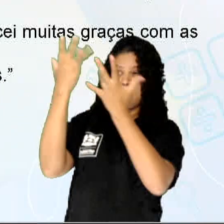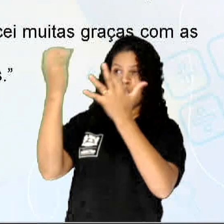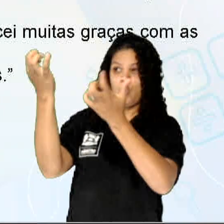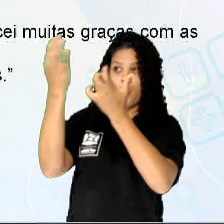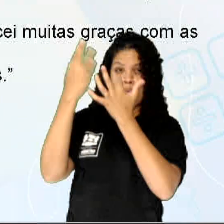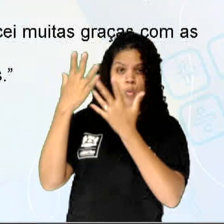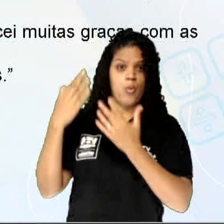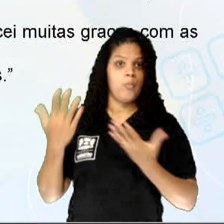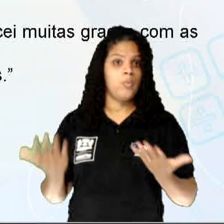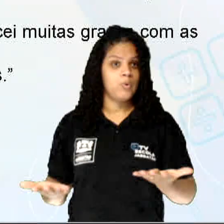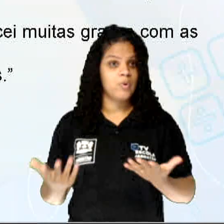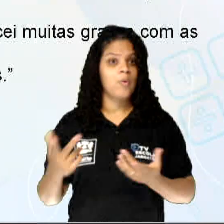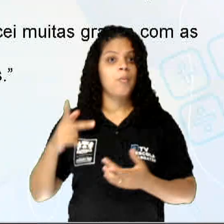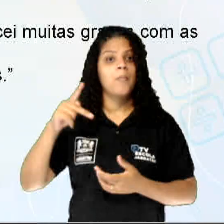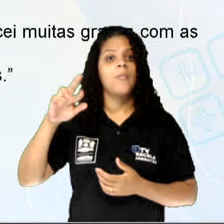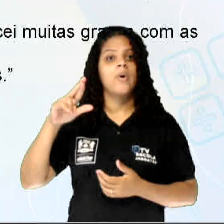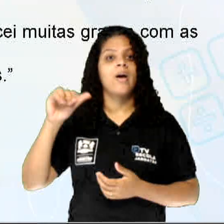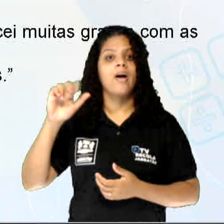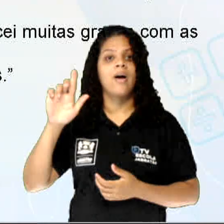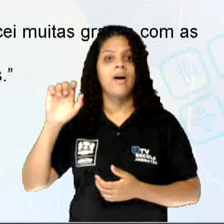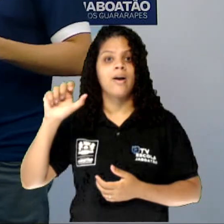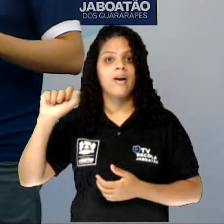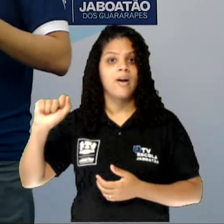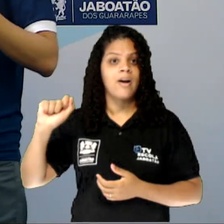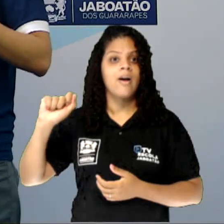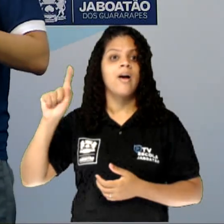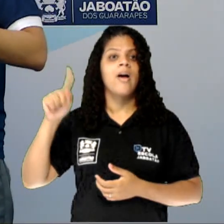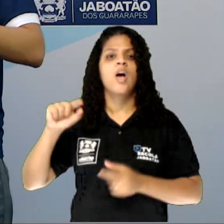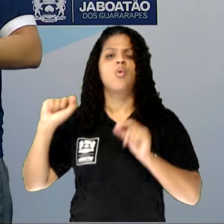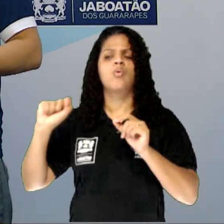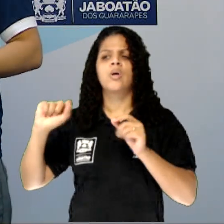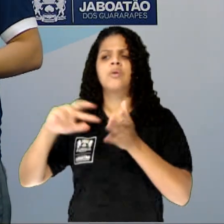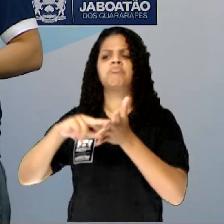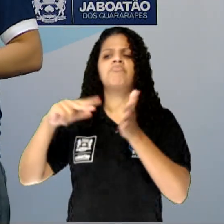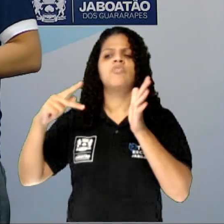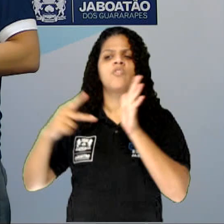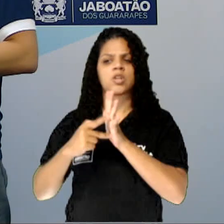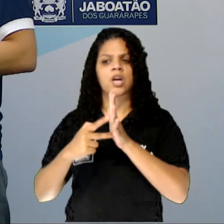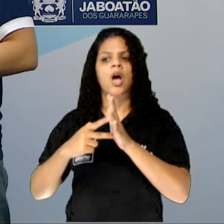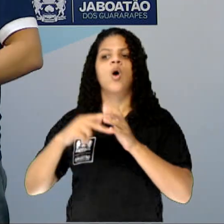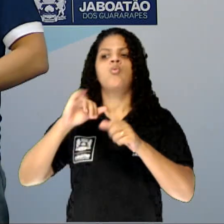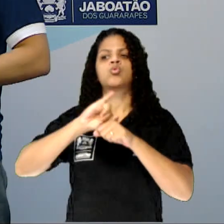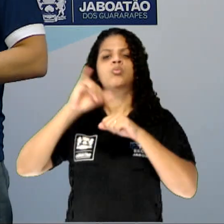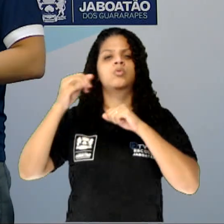é um topônimo, ou seja, é um substantivo que dá o nome a um lugar.